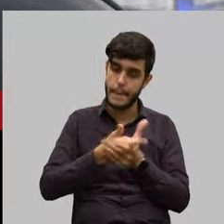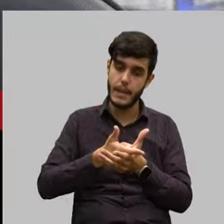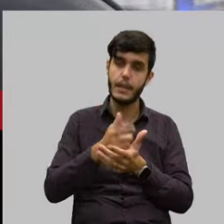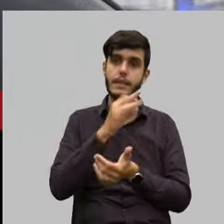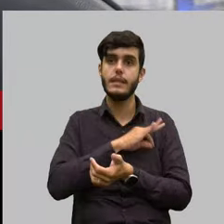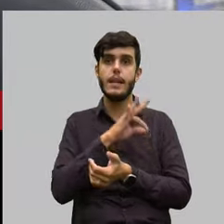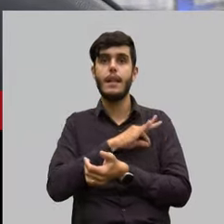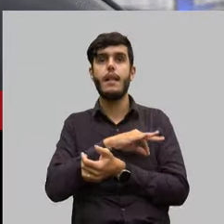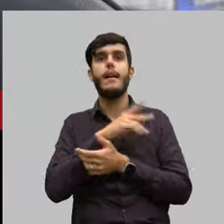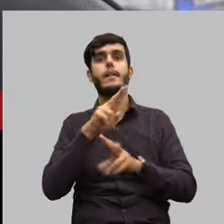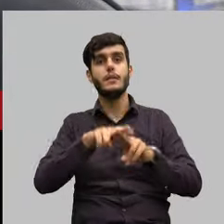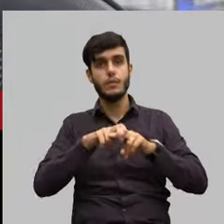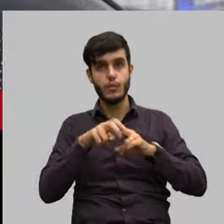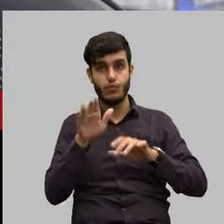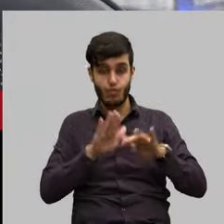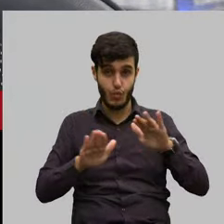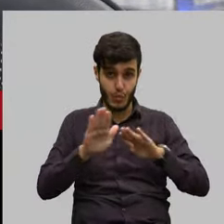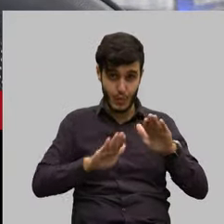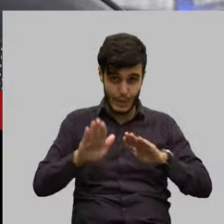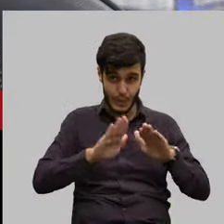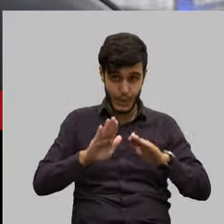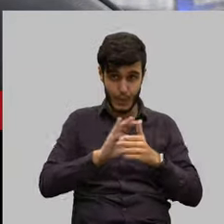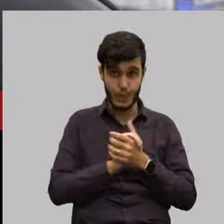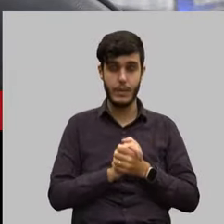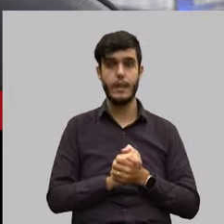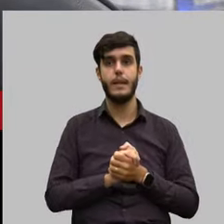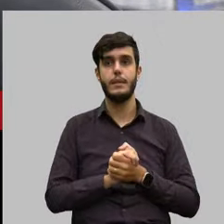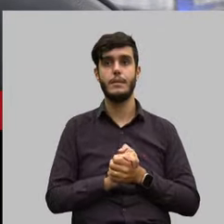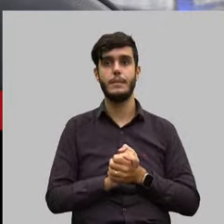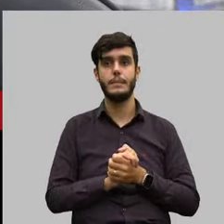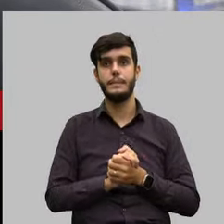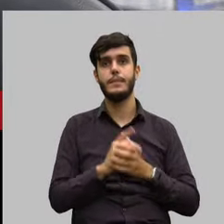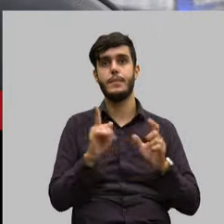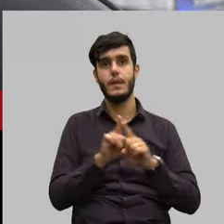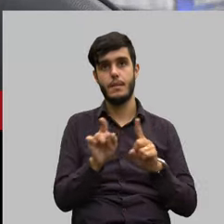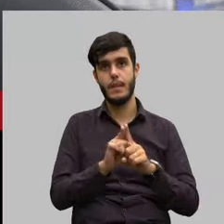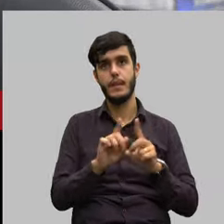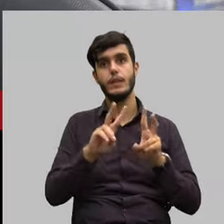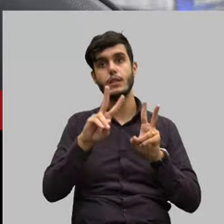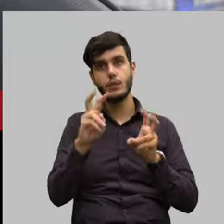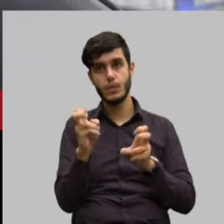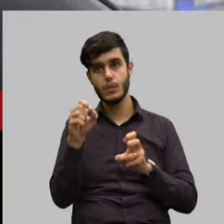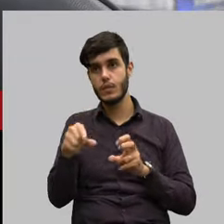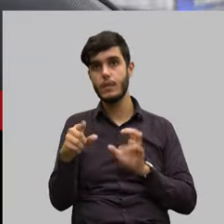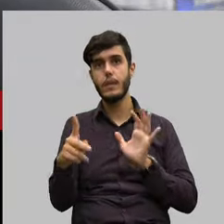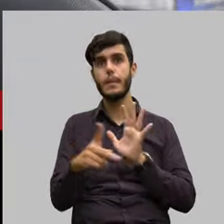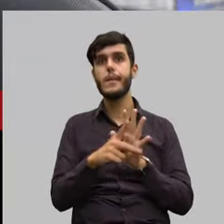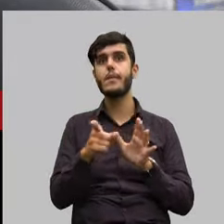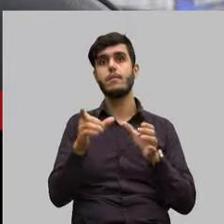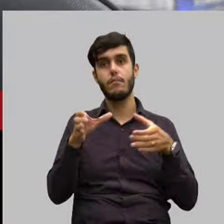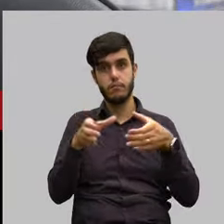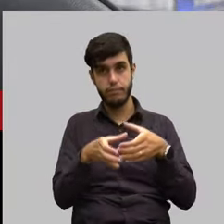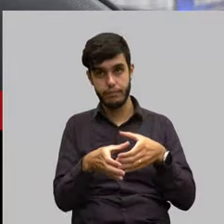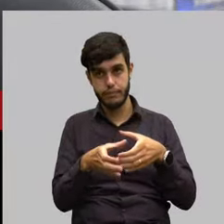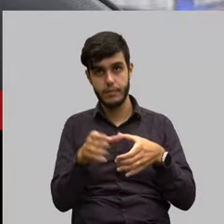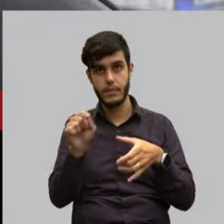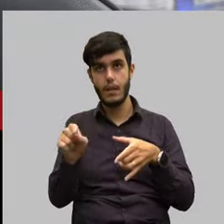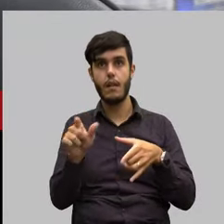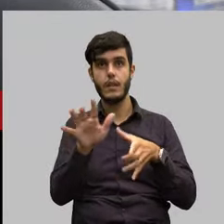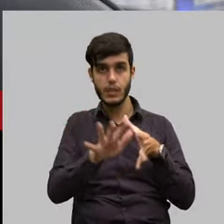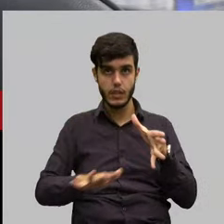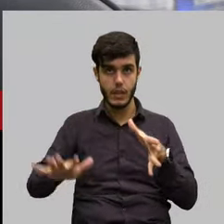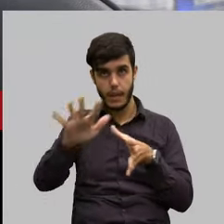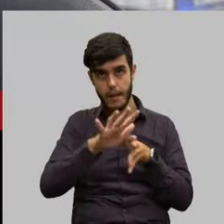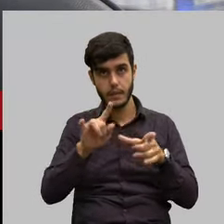nossos passos São cuidadosos eh seguindo em relação à cidade administrativa e de forma geral a